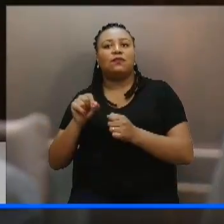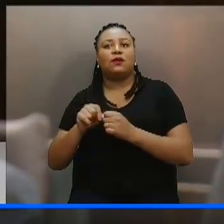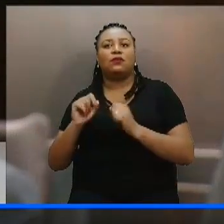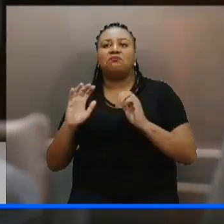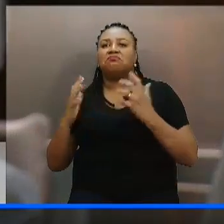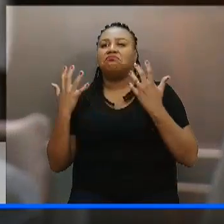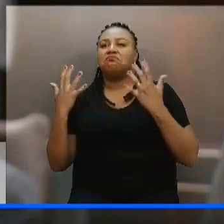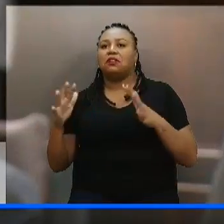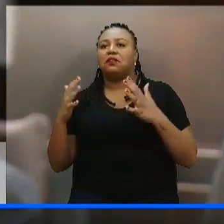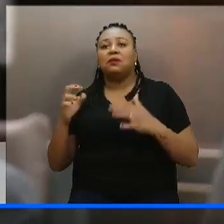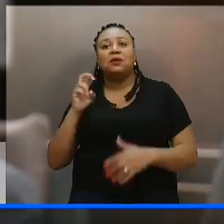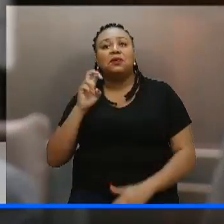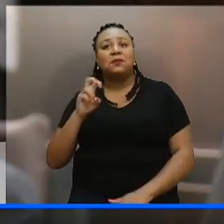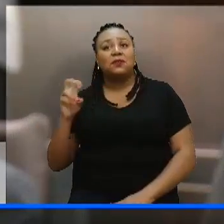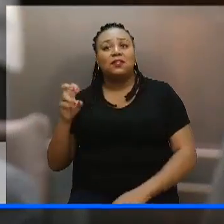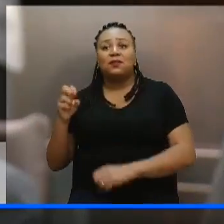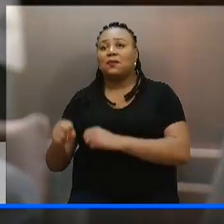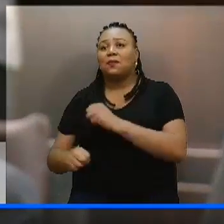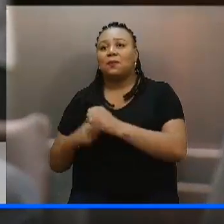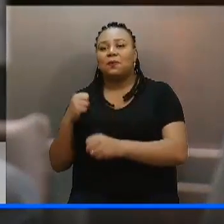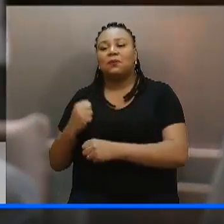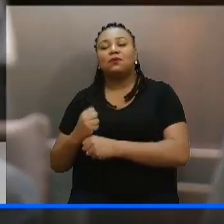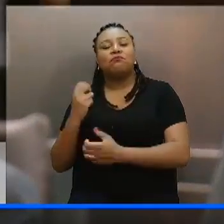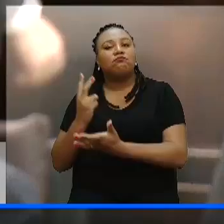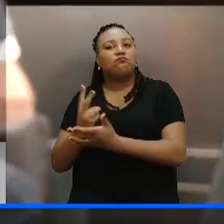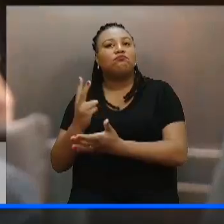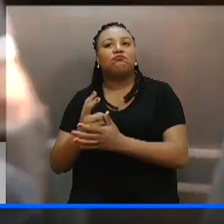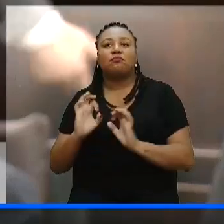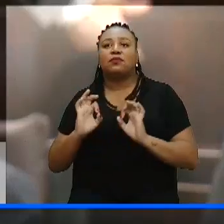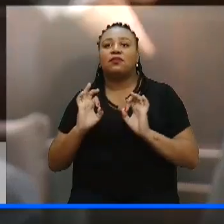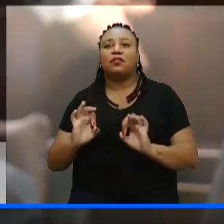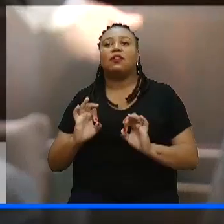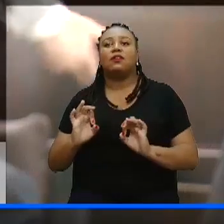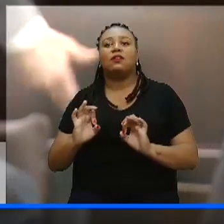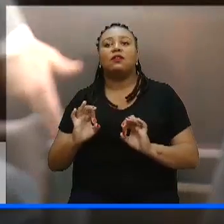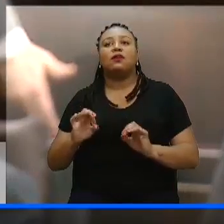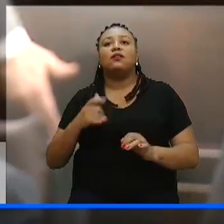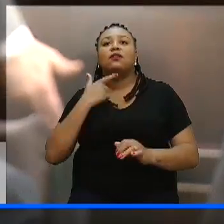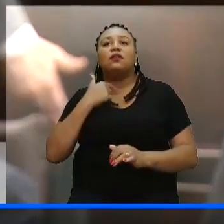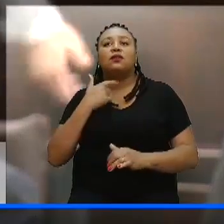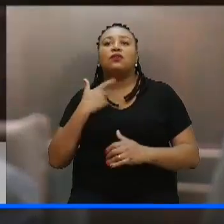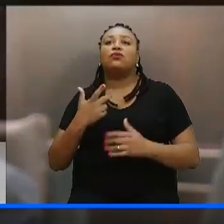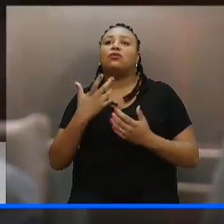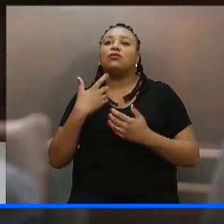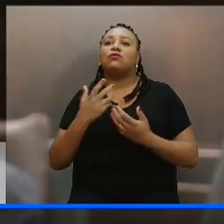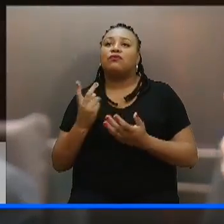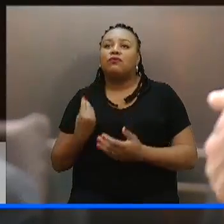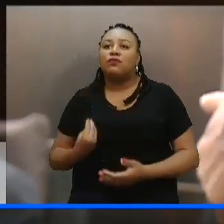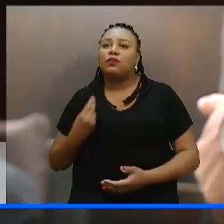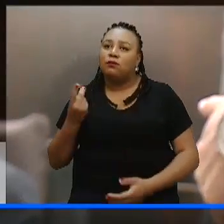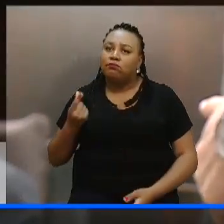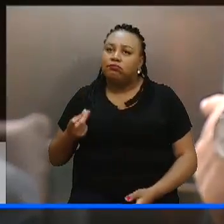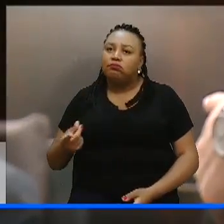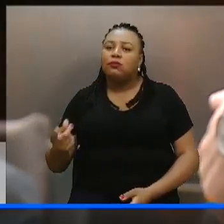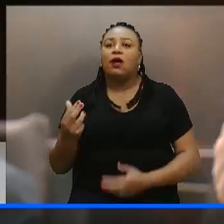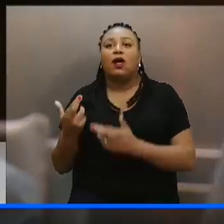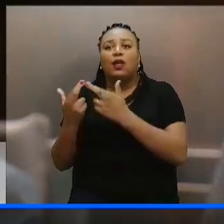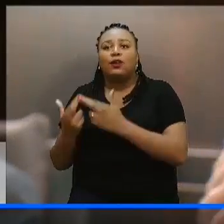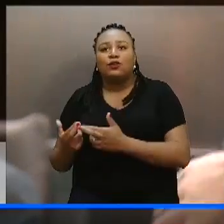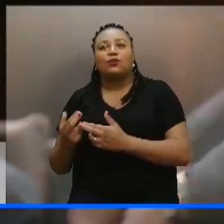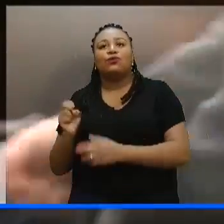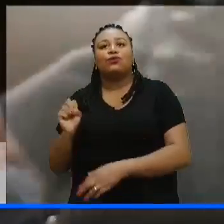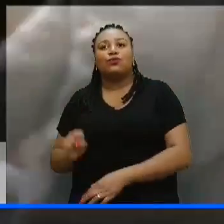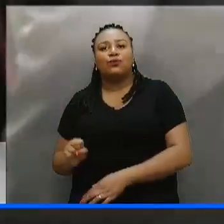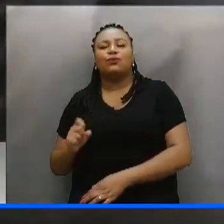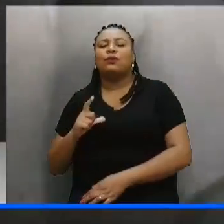louvor 55 anos que tem dado certo e desejou vida longa só a zona sul nem que seja exemplo para